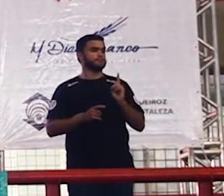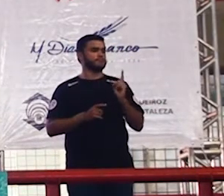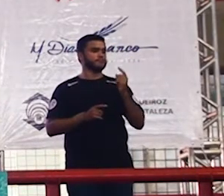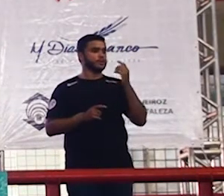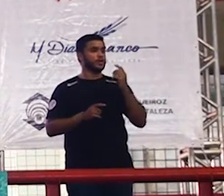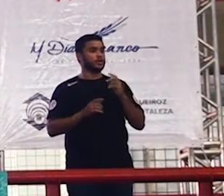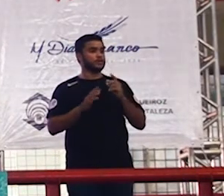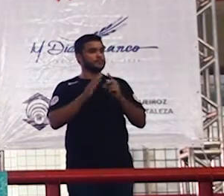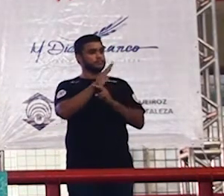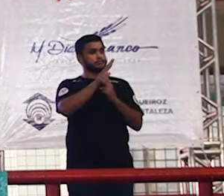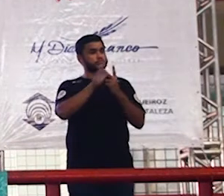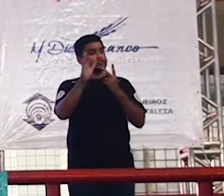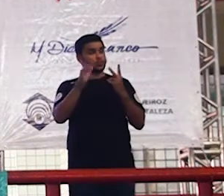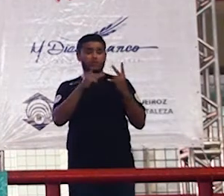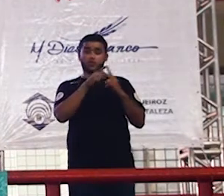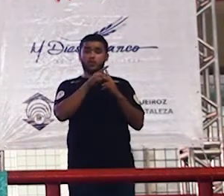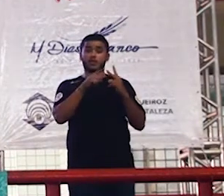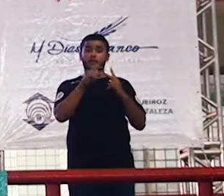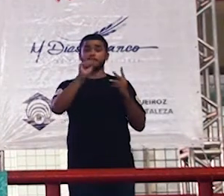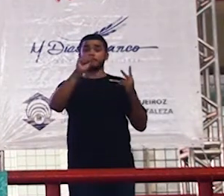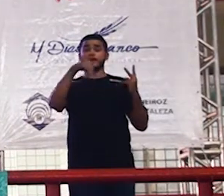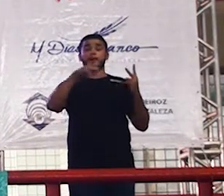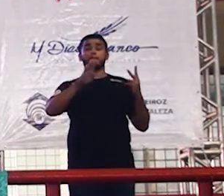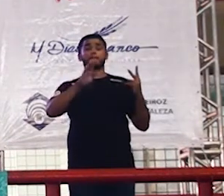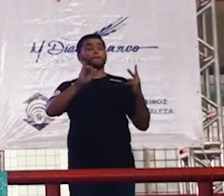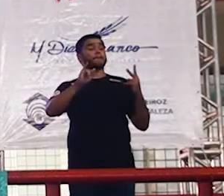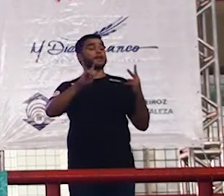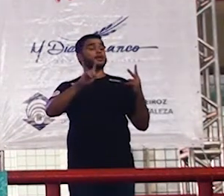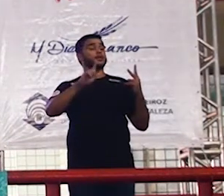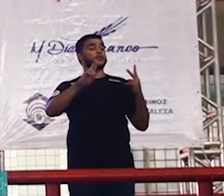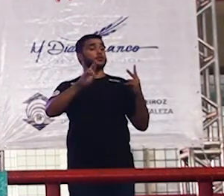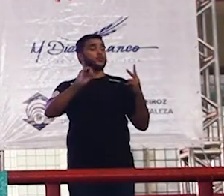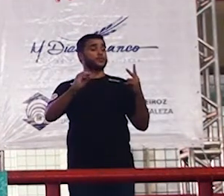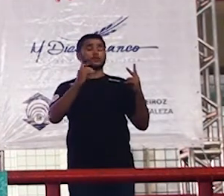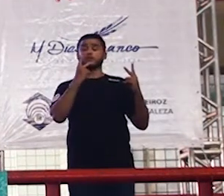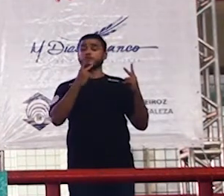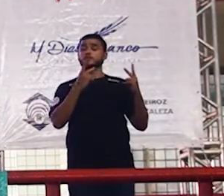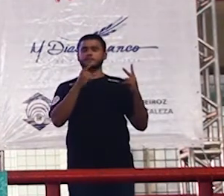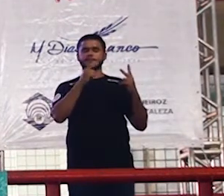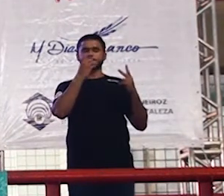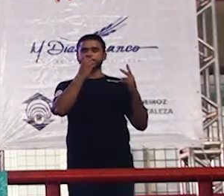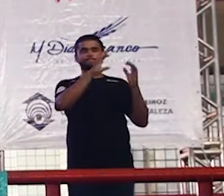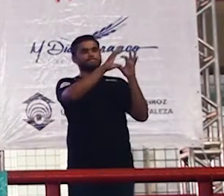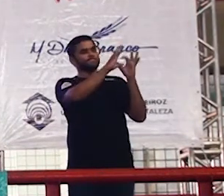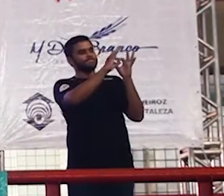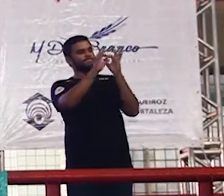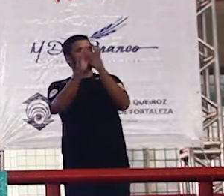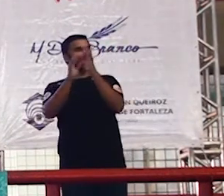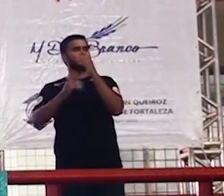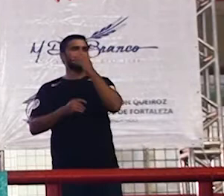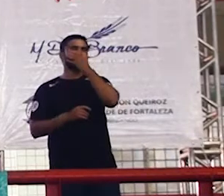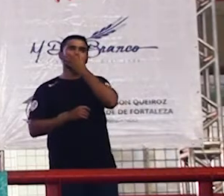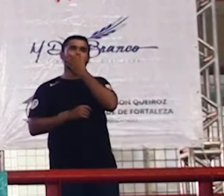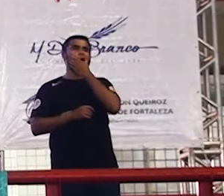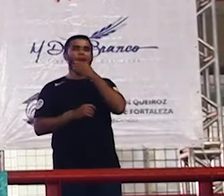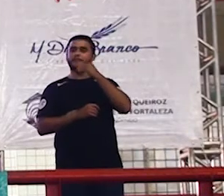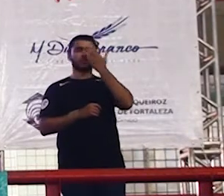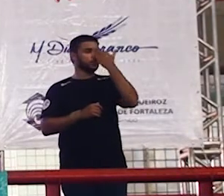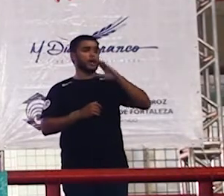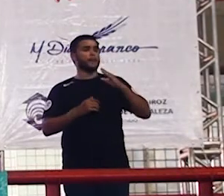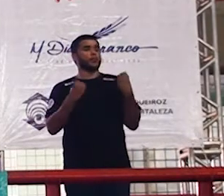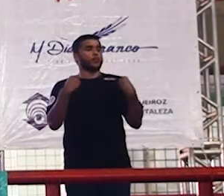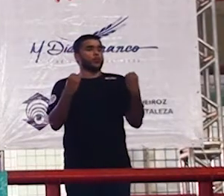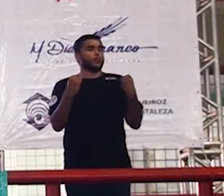vezes, num texto ambíguo, o contexto não me permite dizer qual é o sentido